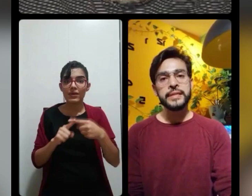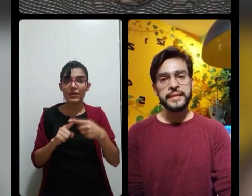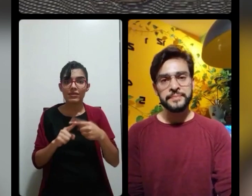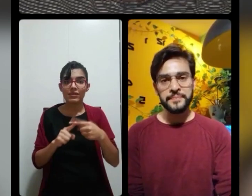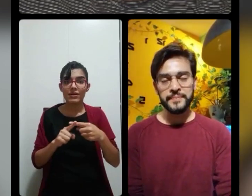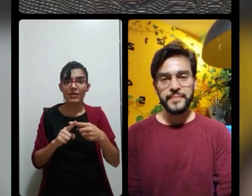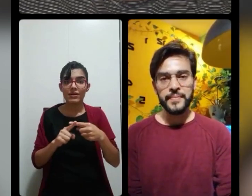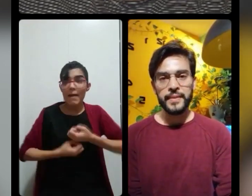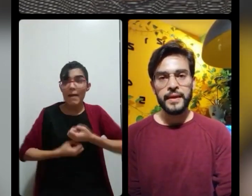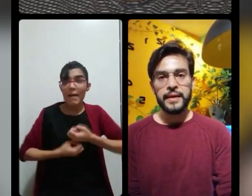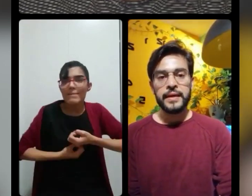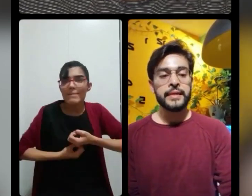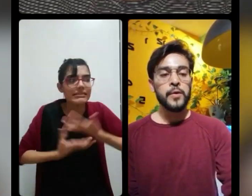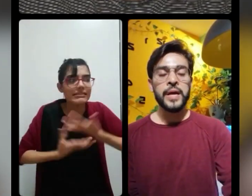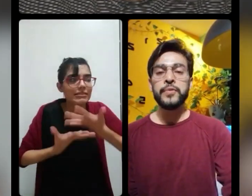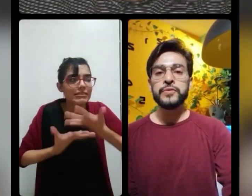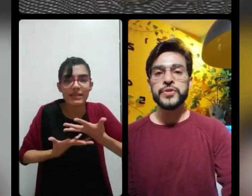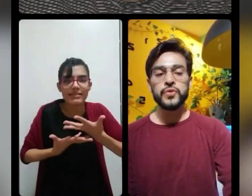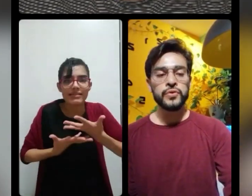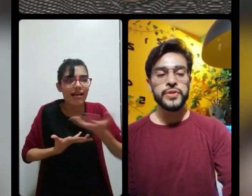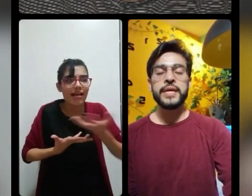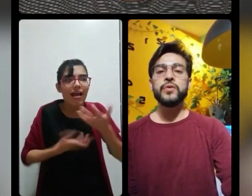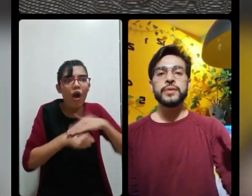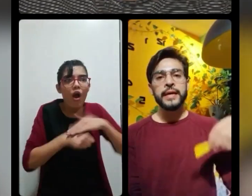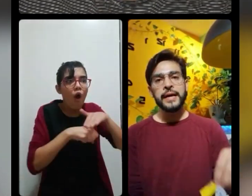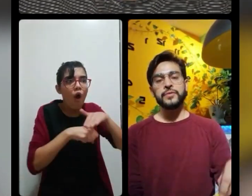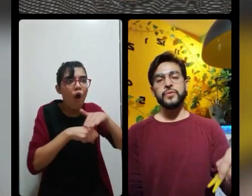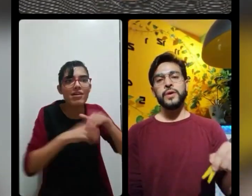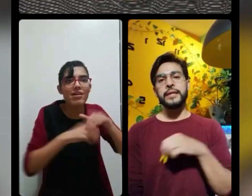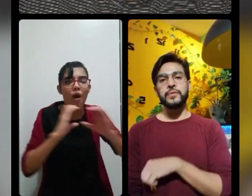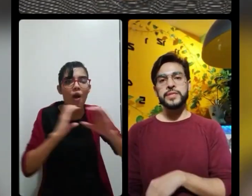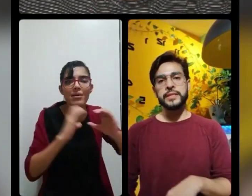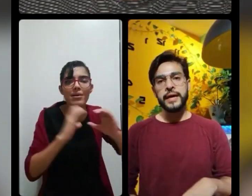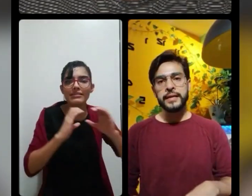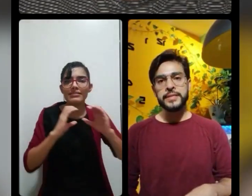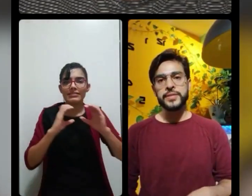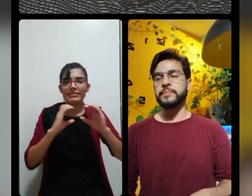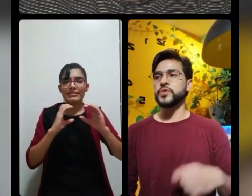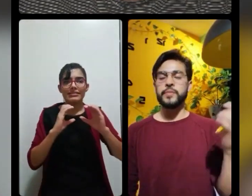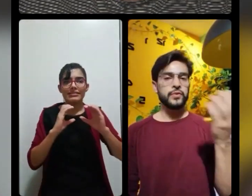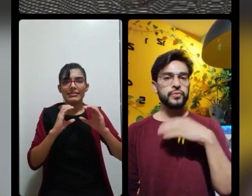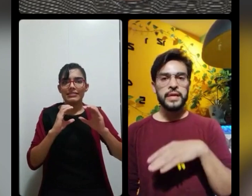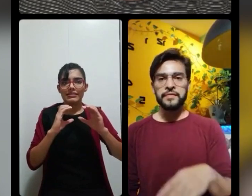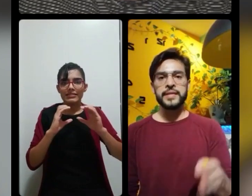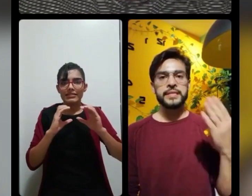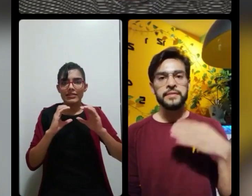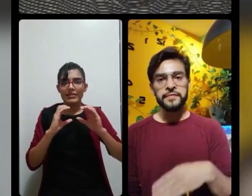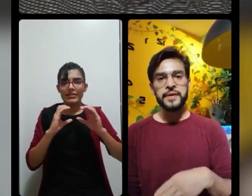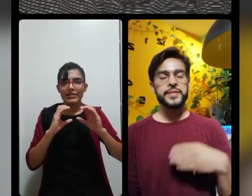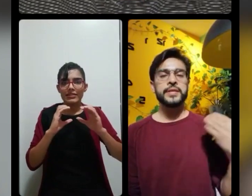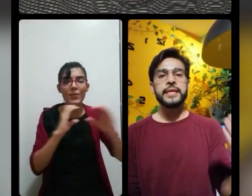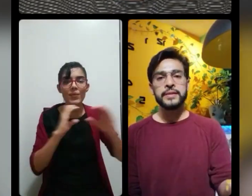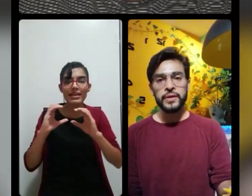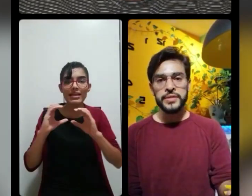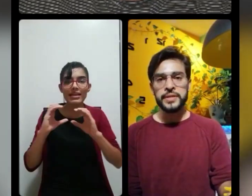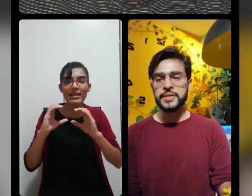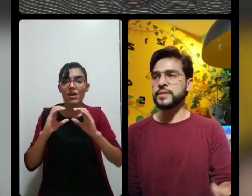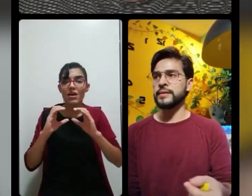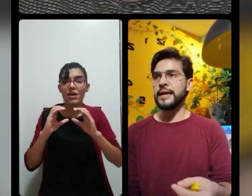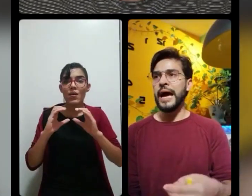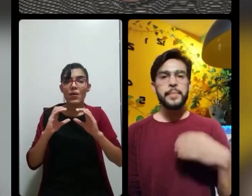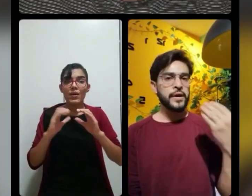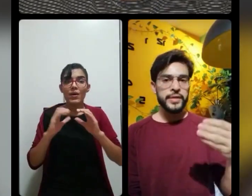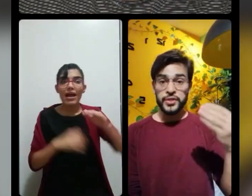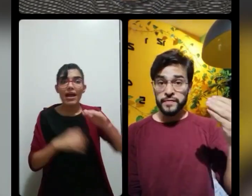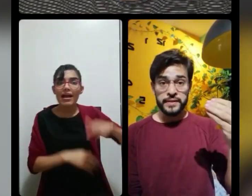uma agonia. Então, para muitos surdos, sem contato com a língua de sinais, sobretudo na fase da infância e da